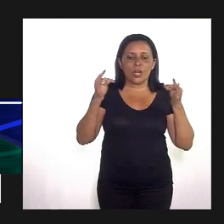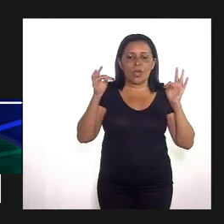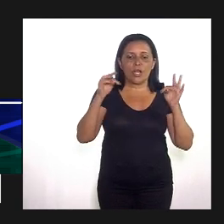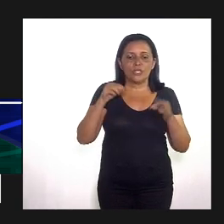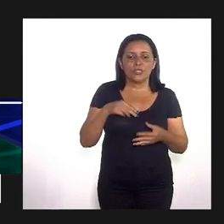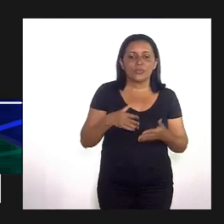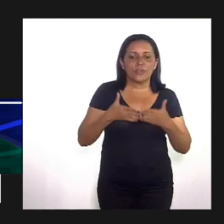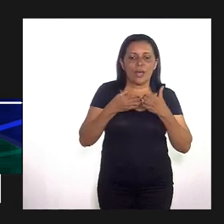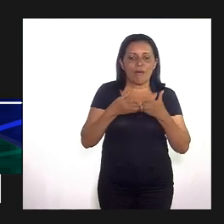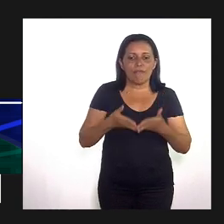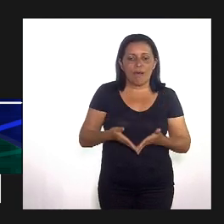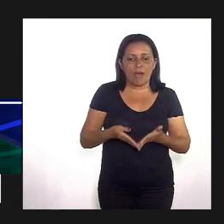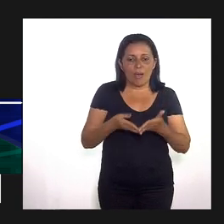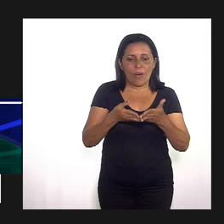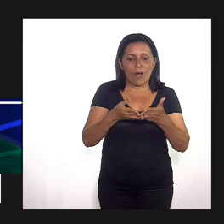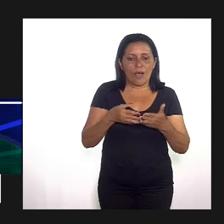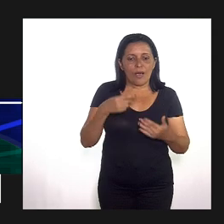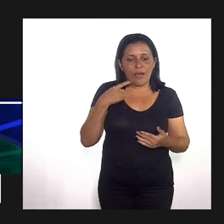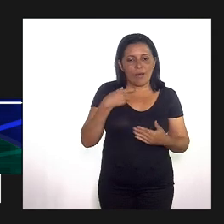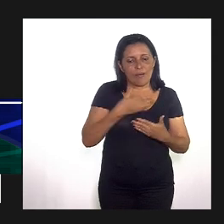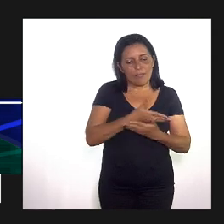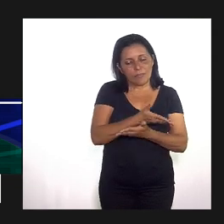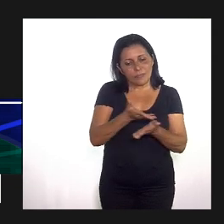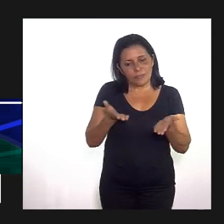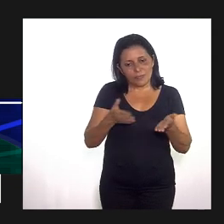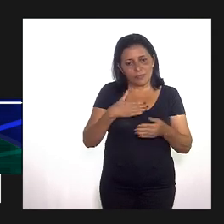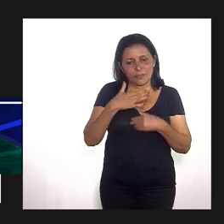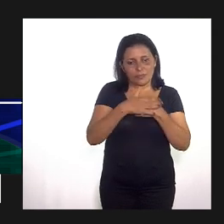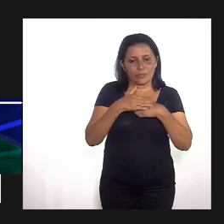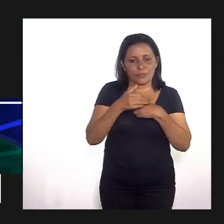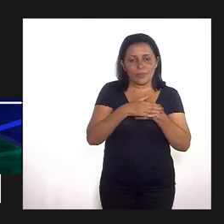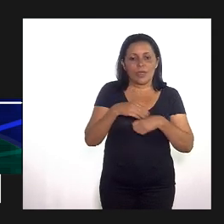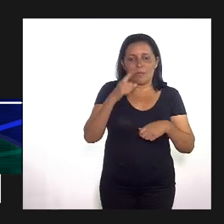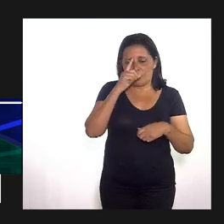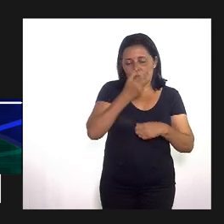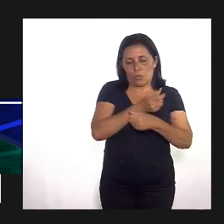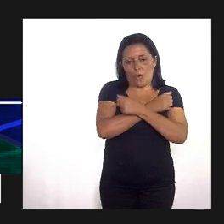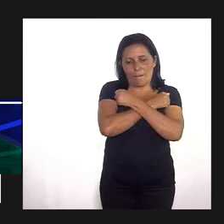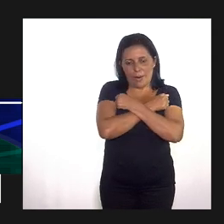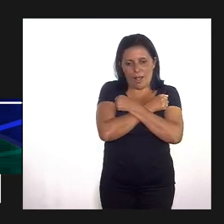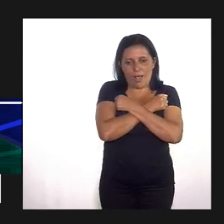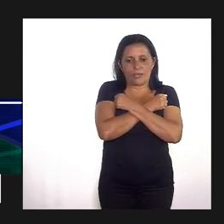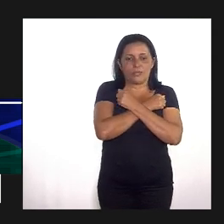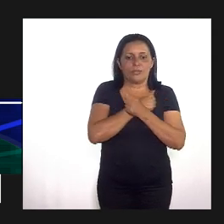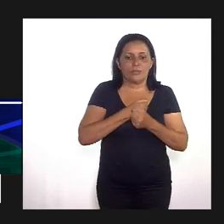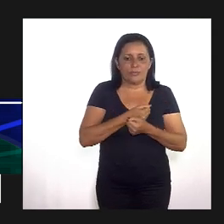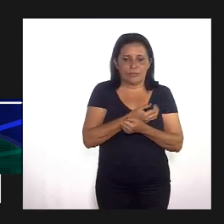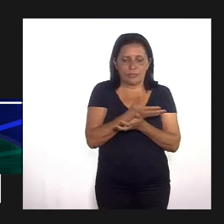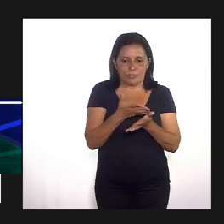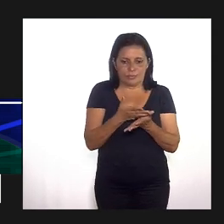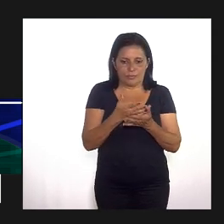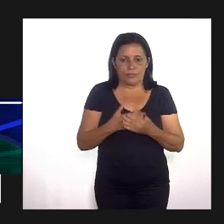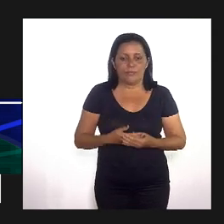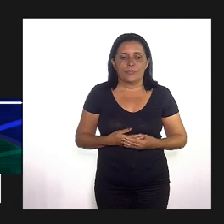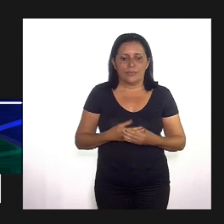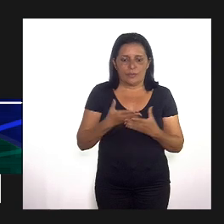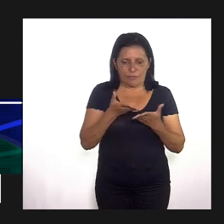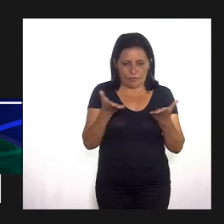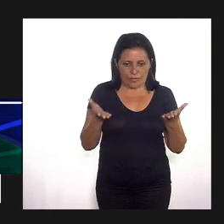demonstrou aí um grande apreço pela sua figura. Então, mandou um abraço, eu estou aqui transmitindo a Vossa